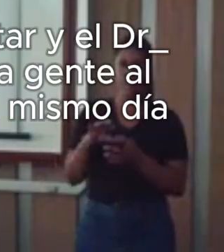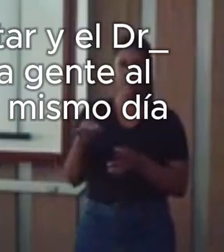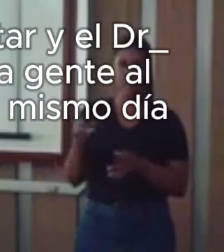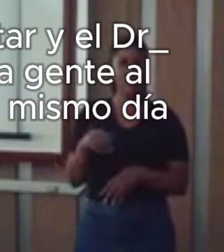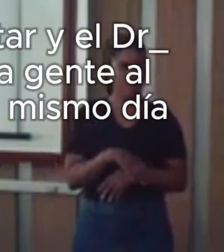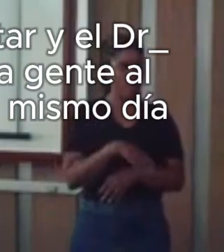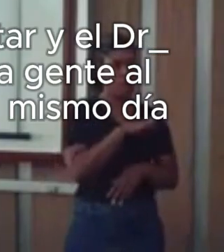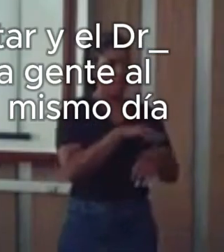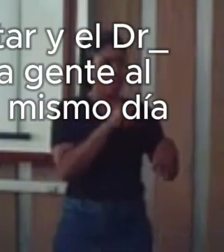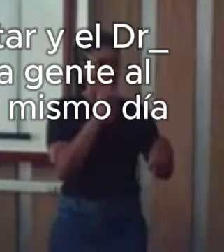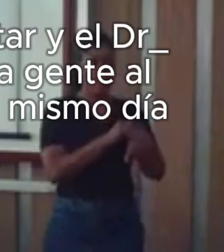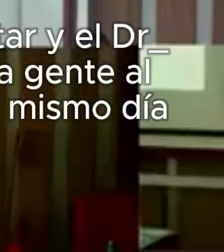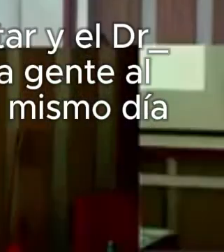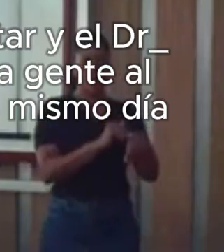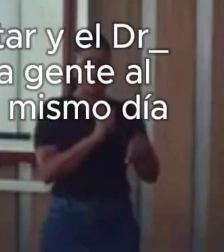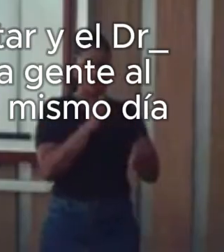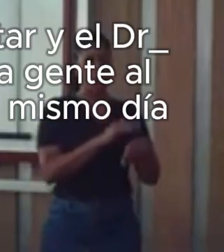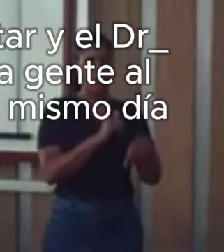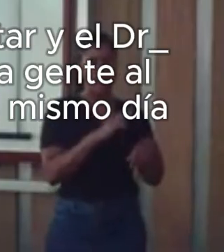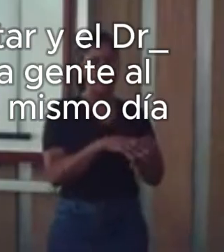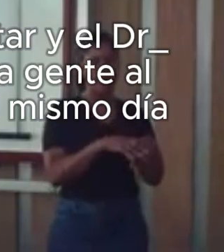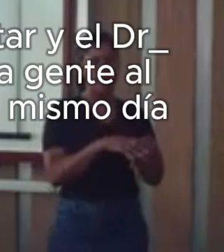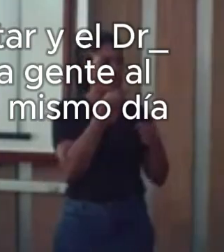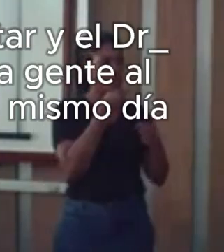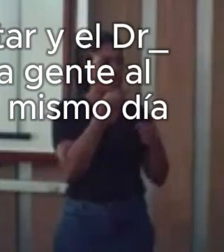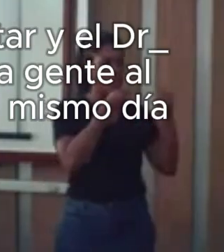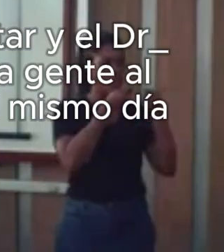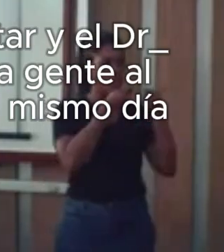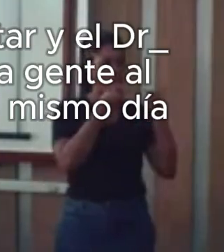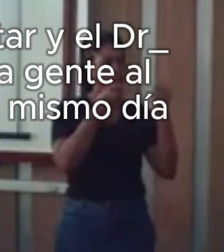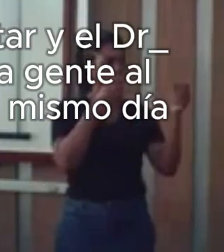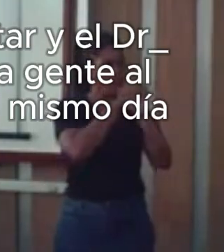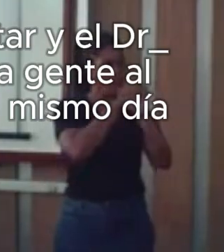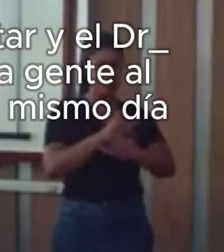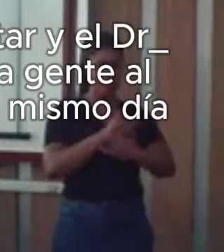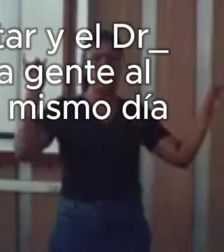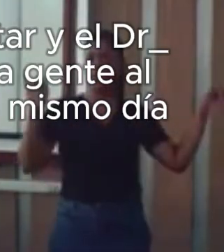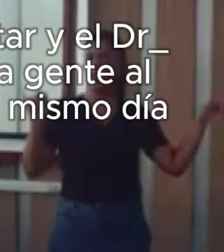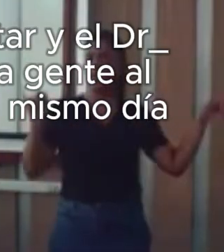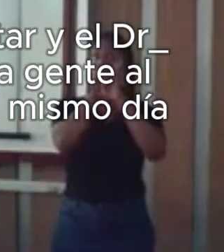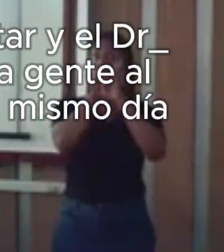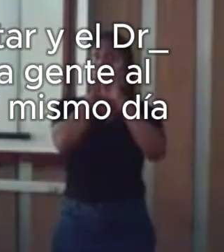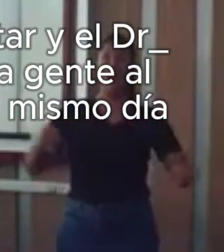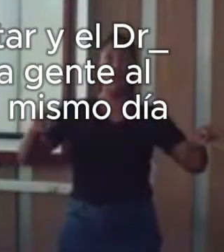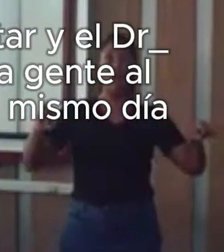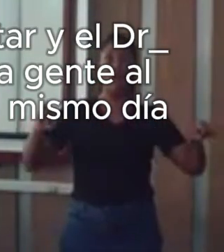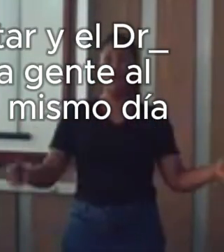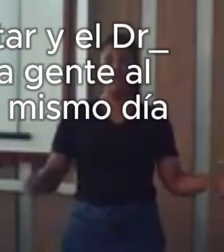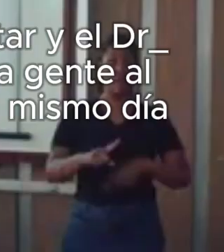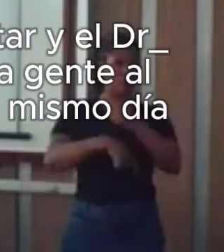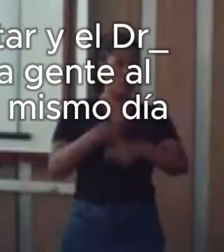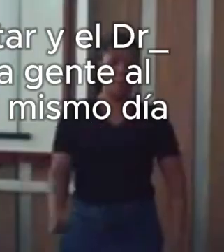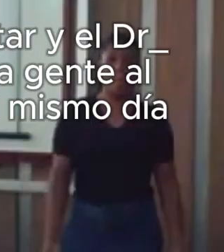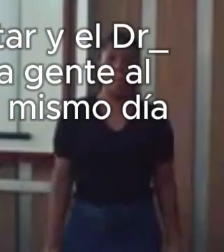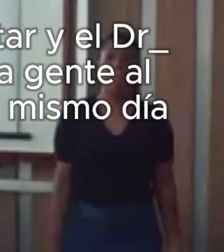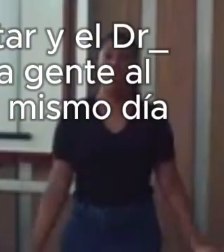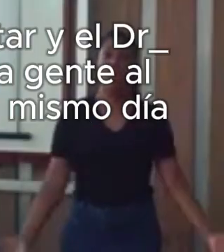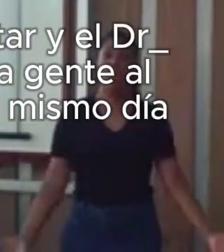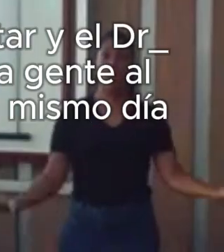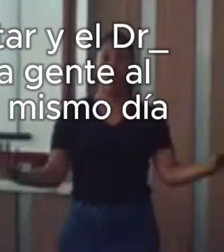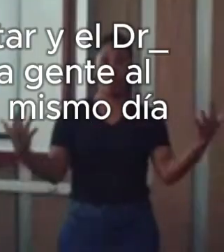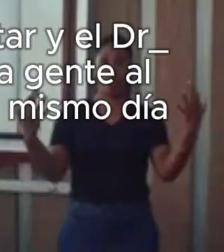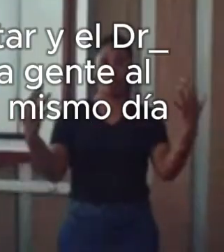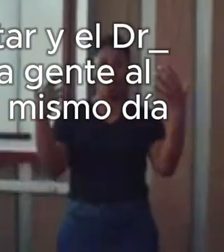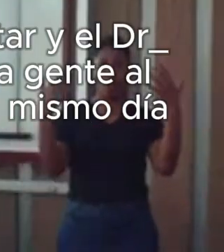de imprensa e vou falar logo para todo mundo, vou jogar no vento. Jogou no vento, foi muita gente, o Jornal Nacional já